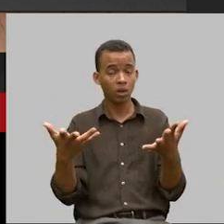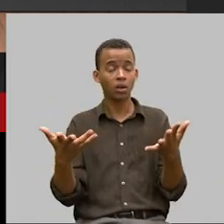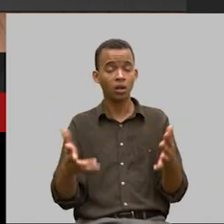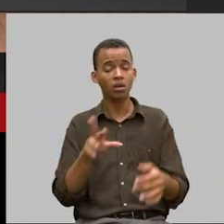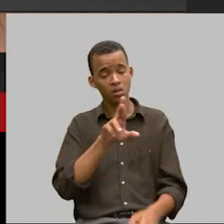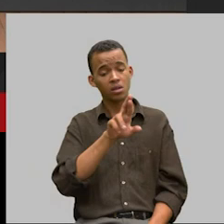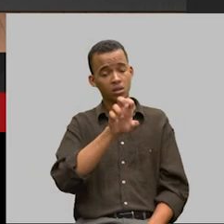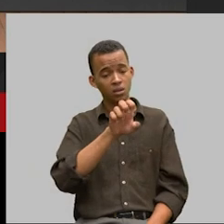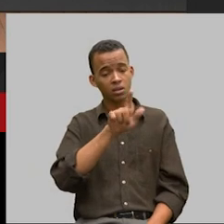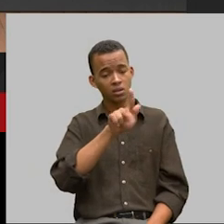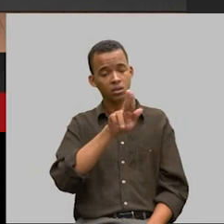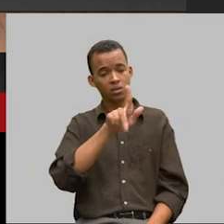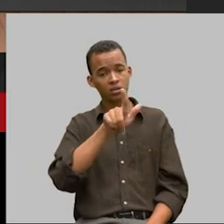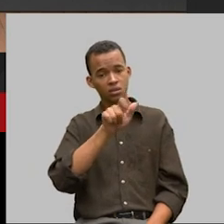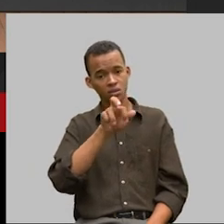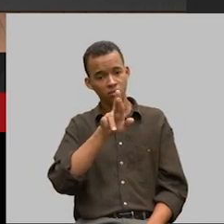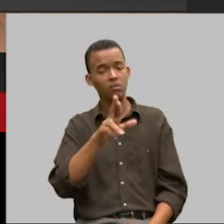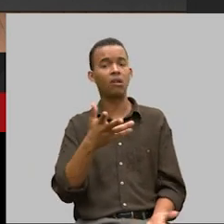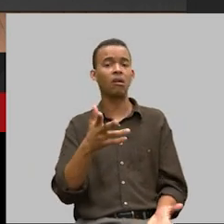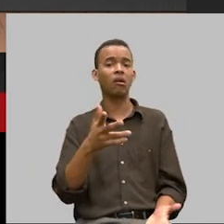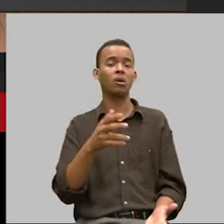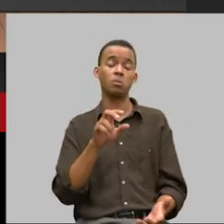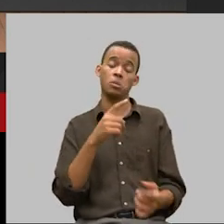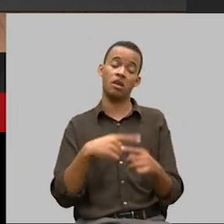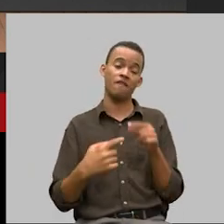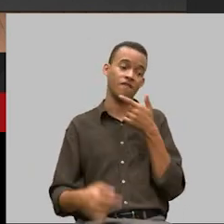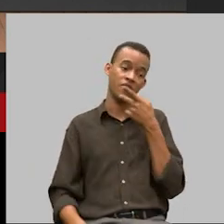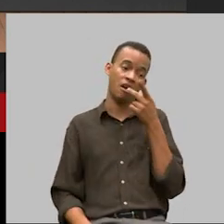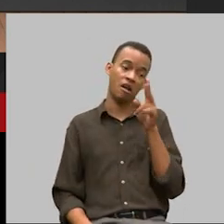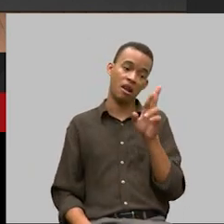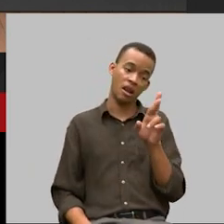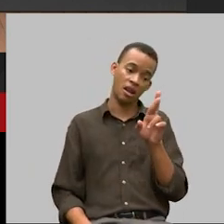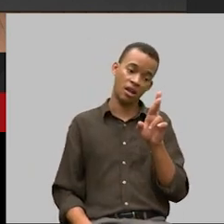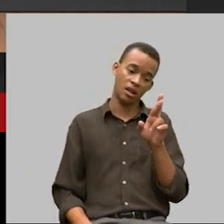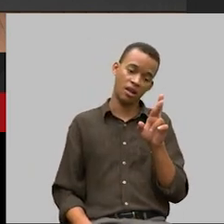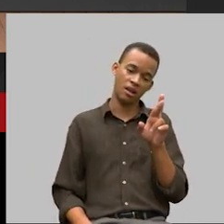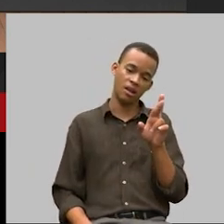porque se existe uma regular existe uma irregular ou eu tô